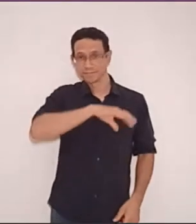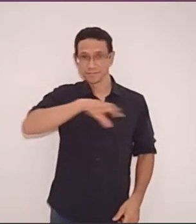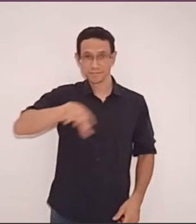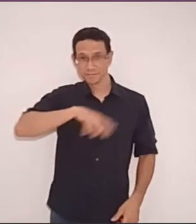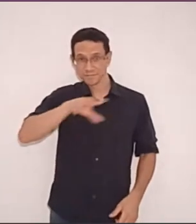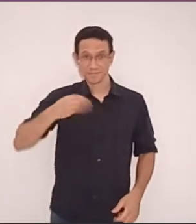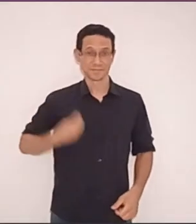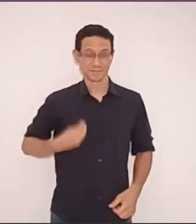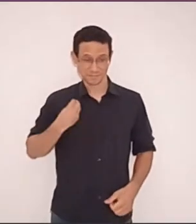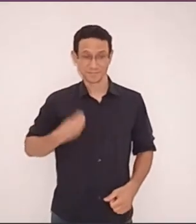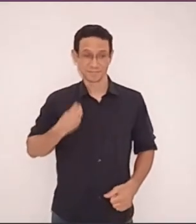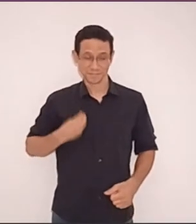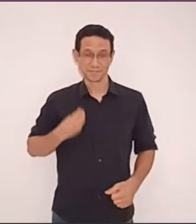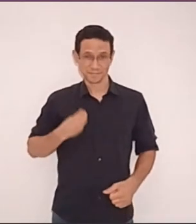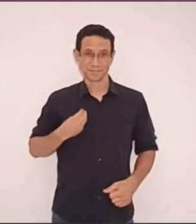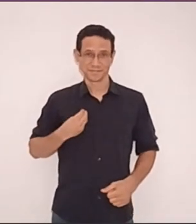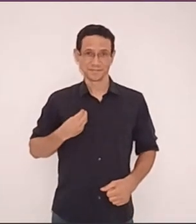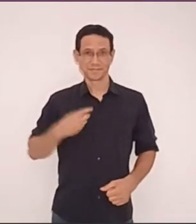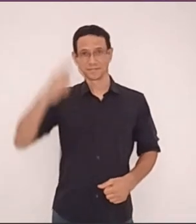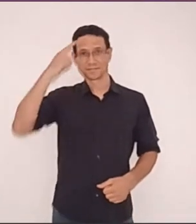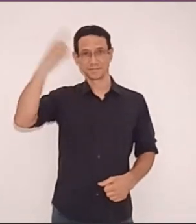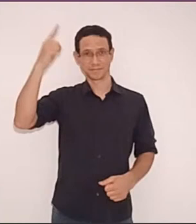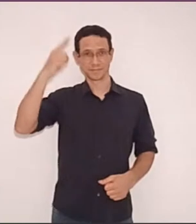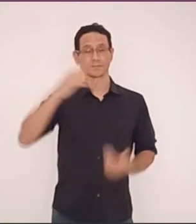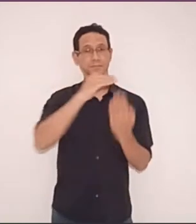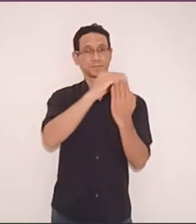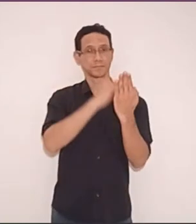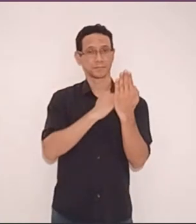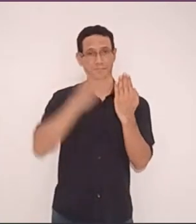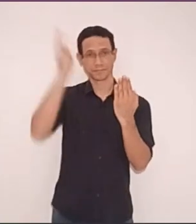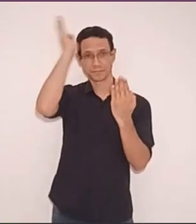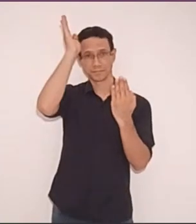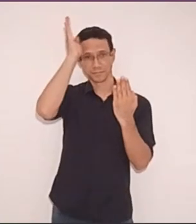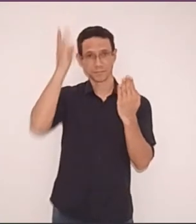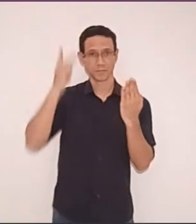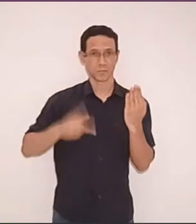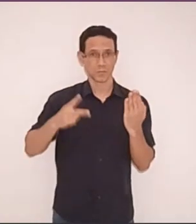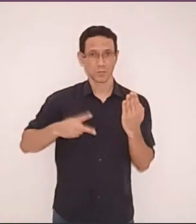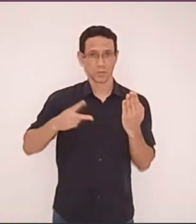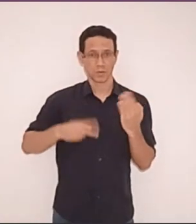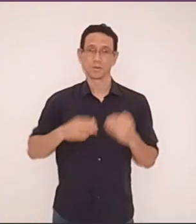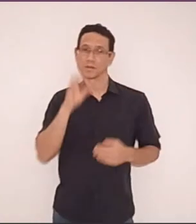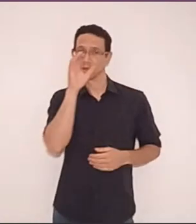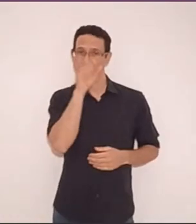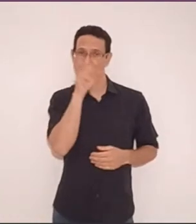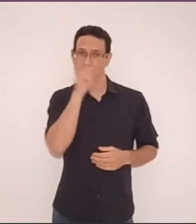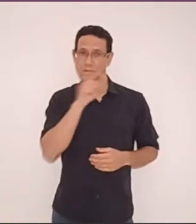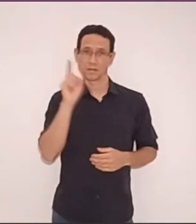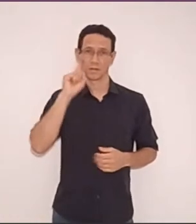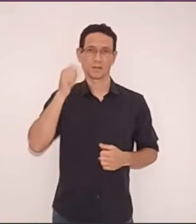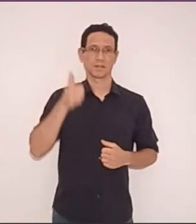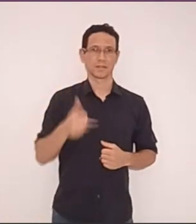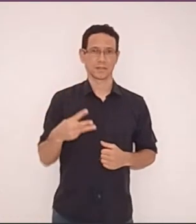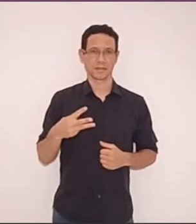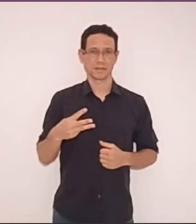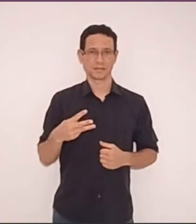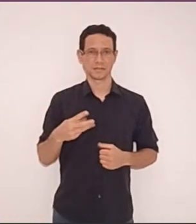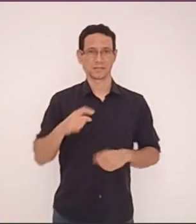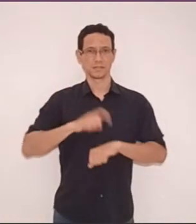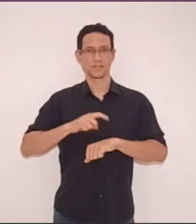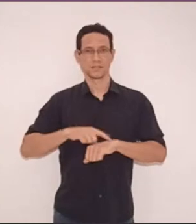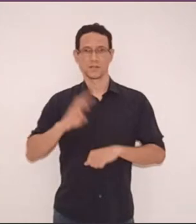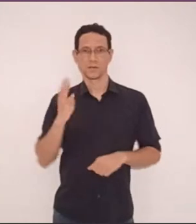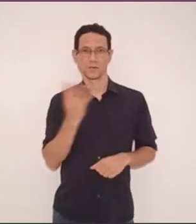aqui presente né de todos e todas aqui presente Lembrando que a programação do SESC ideias continua sábado dia treze as